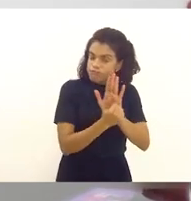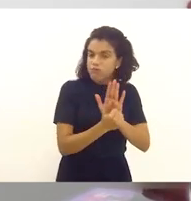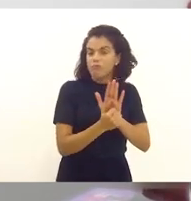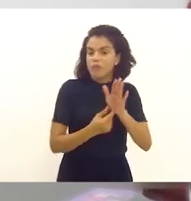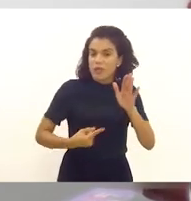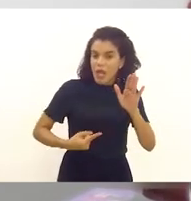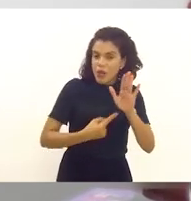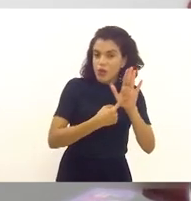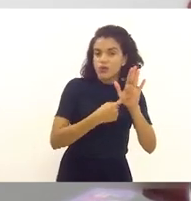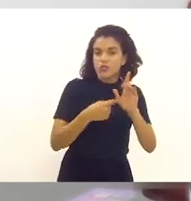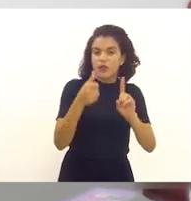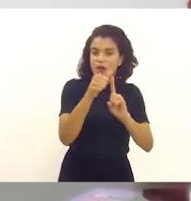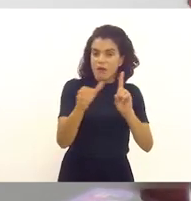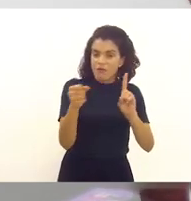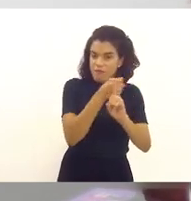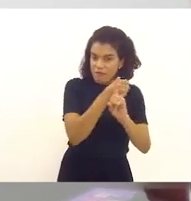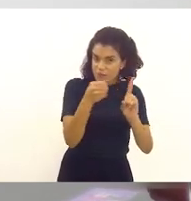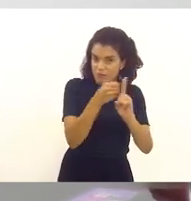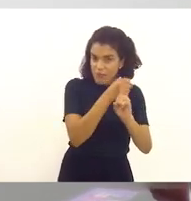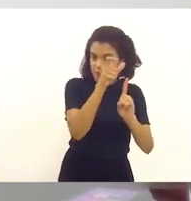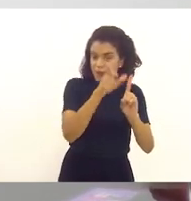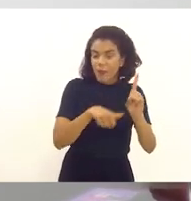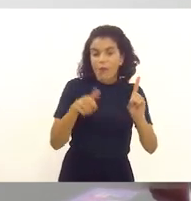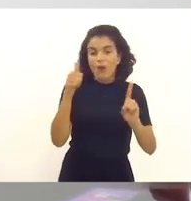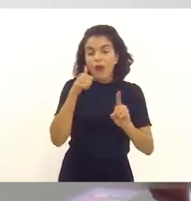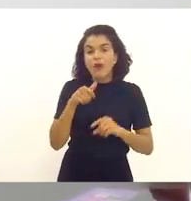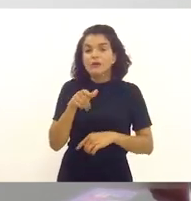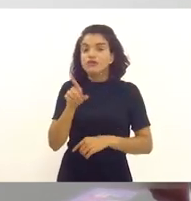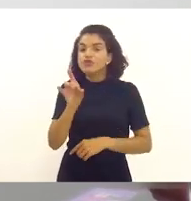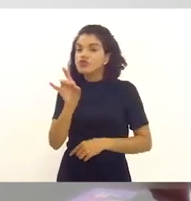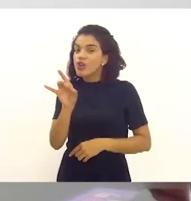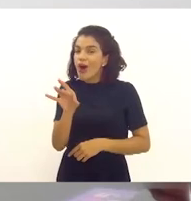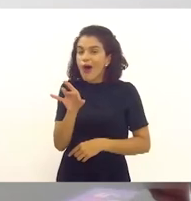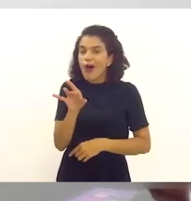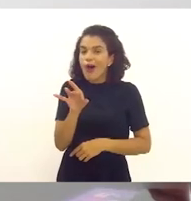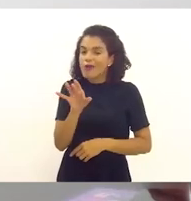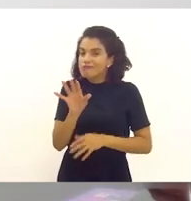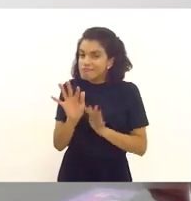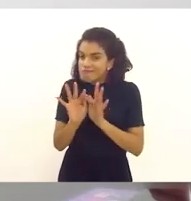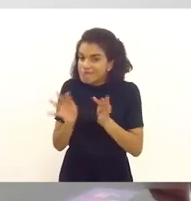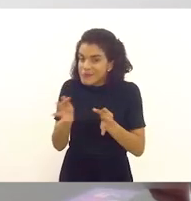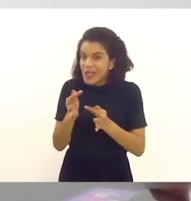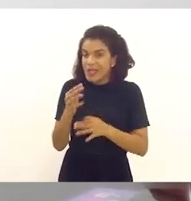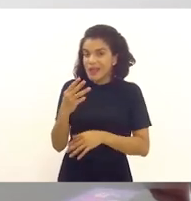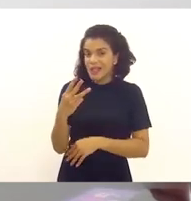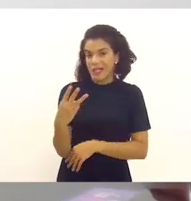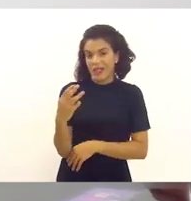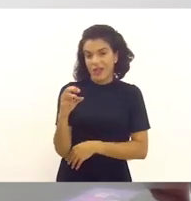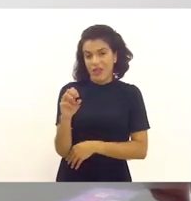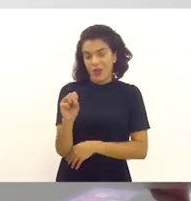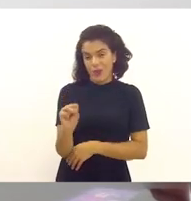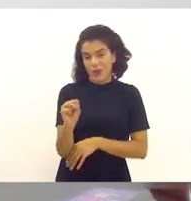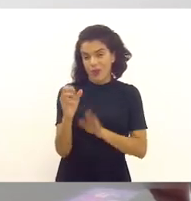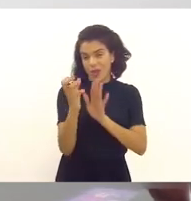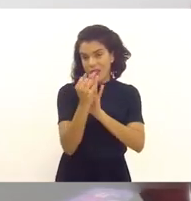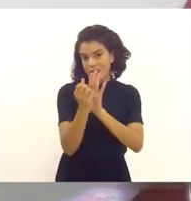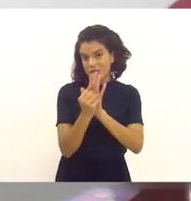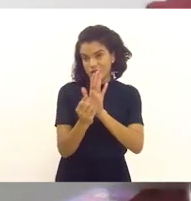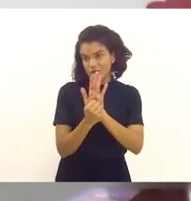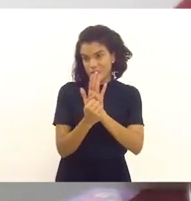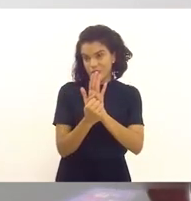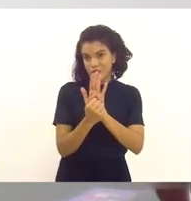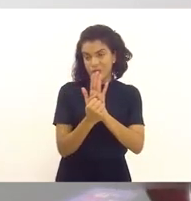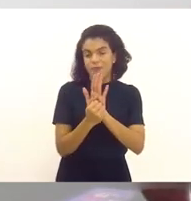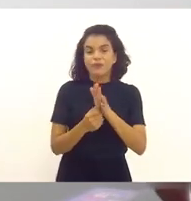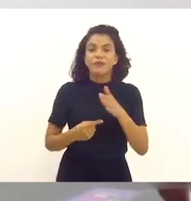de violência contra a mulher e apenas deputada apenas 38 registros de denunciação